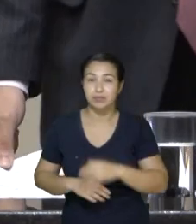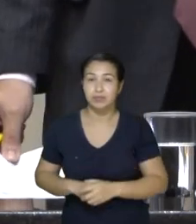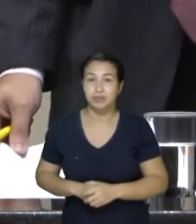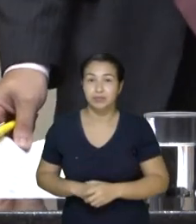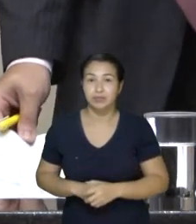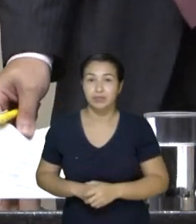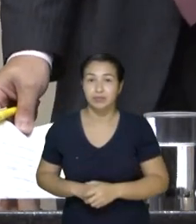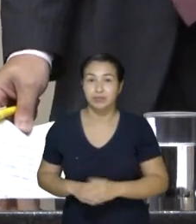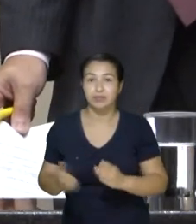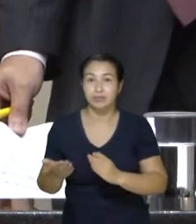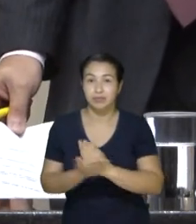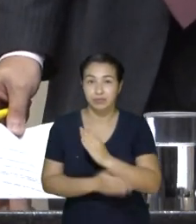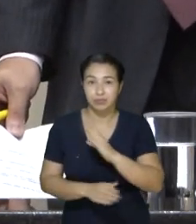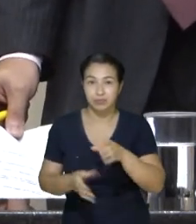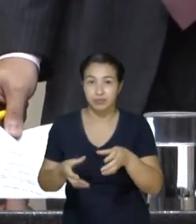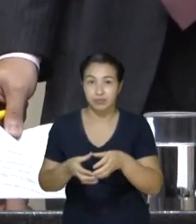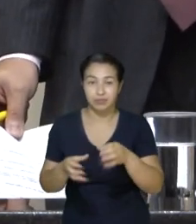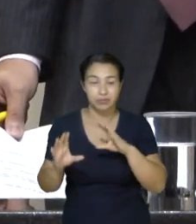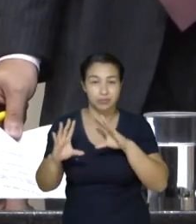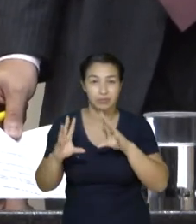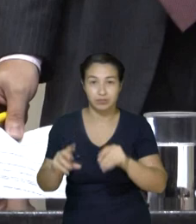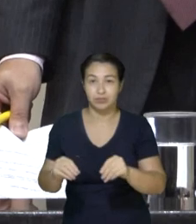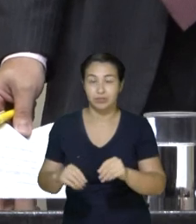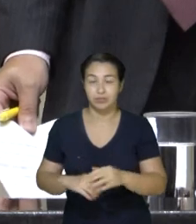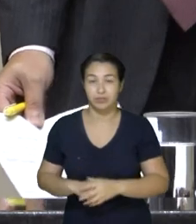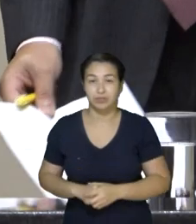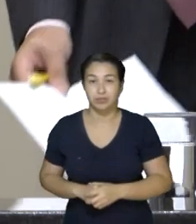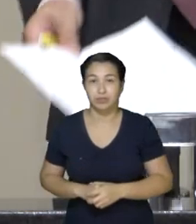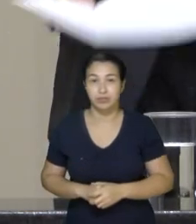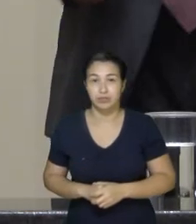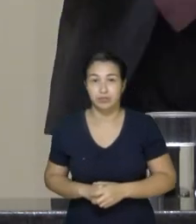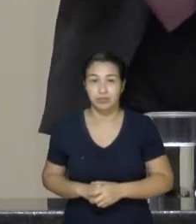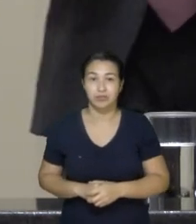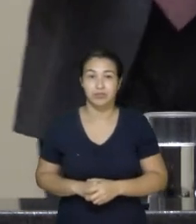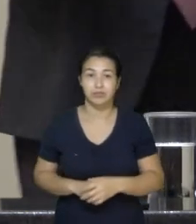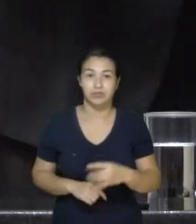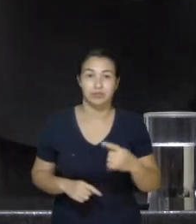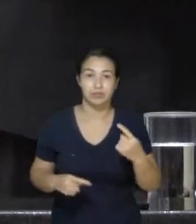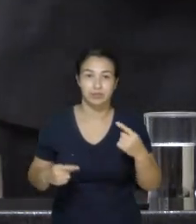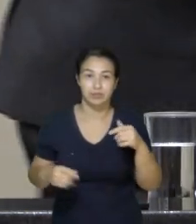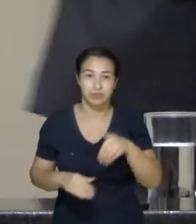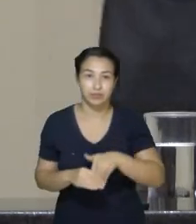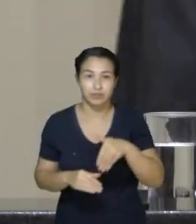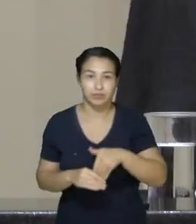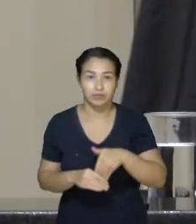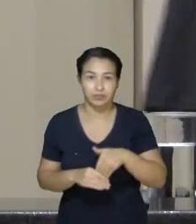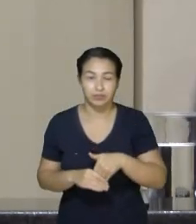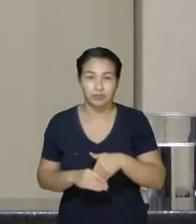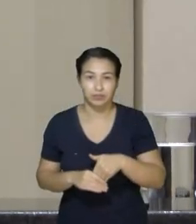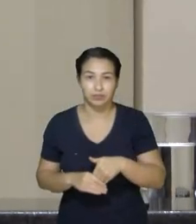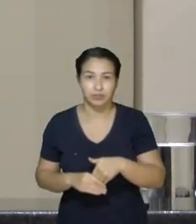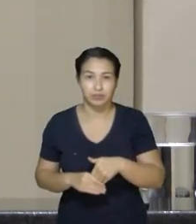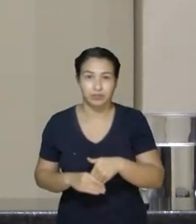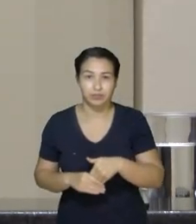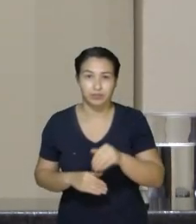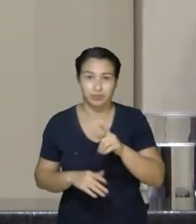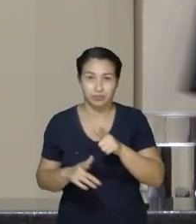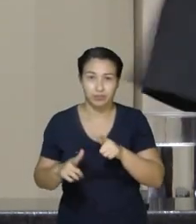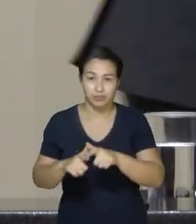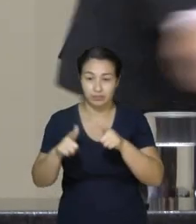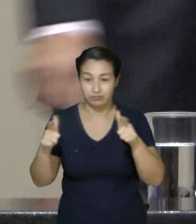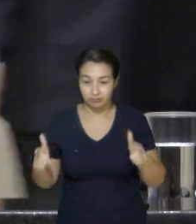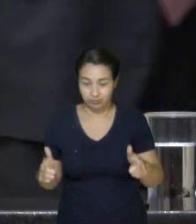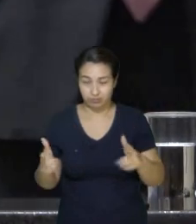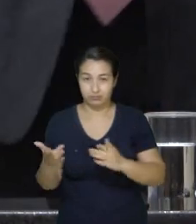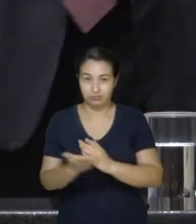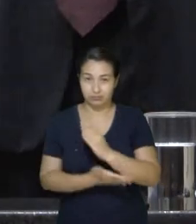Está aprovado por unanimidade. Em votação, aliás, pela maioria, aprovado pela